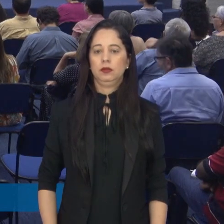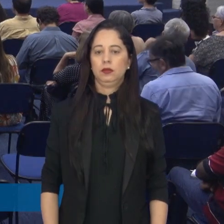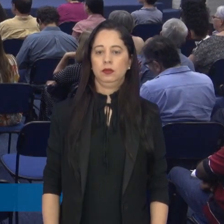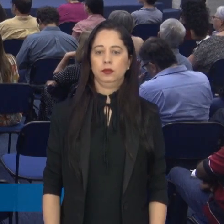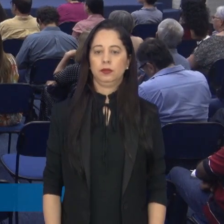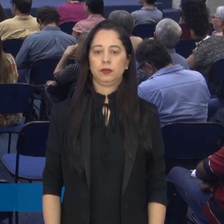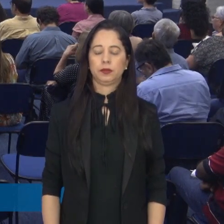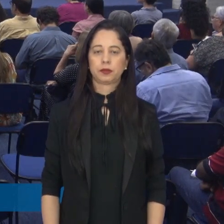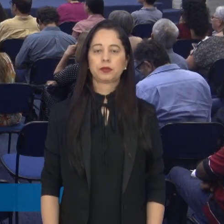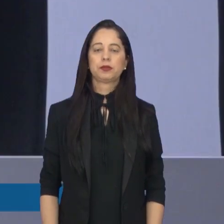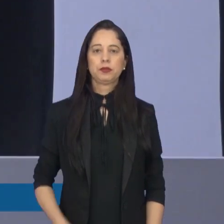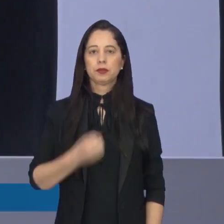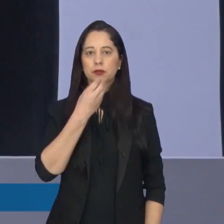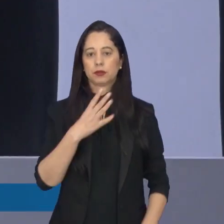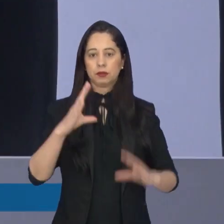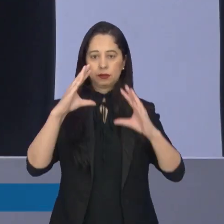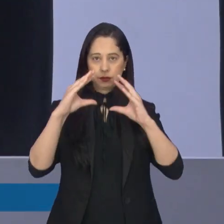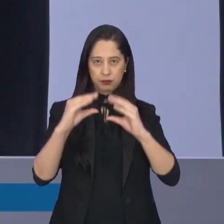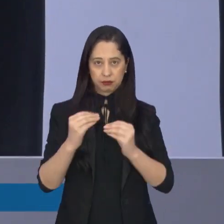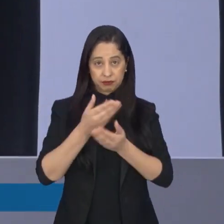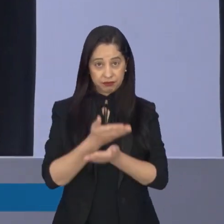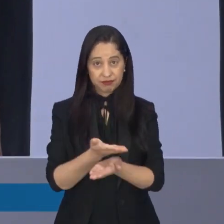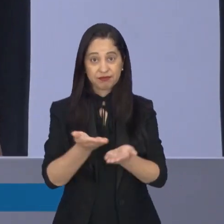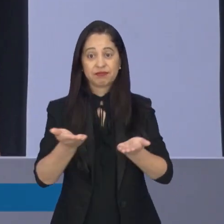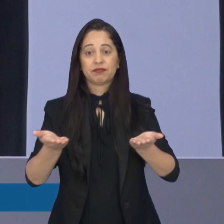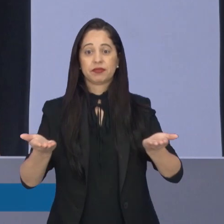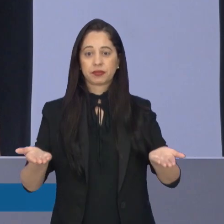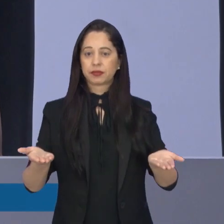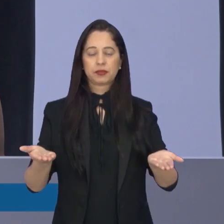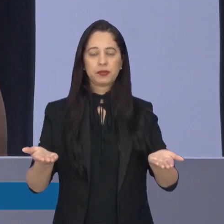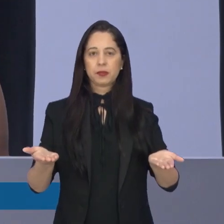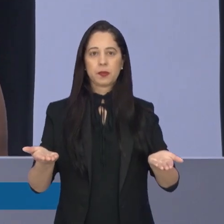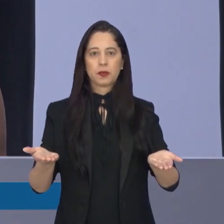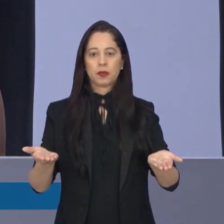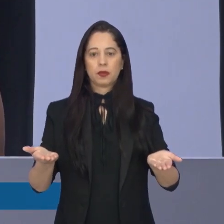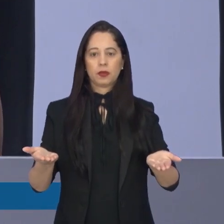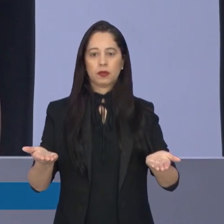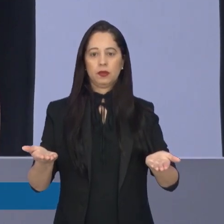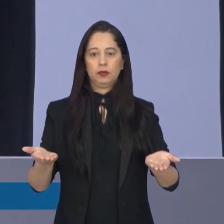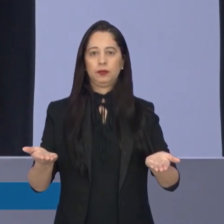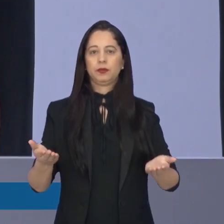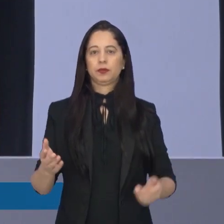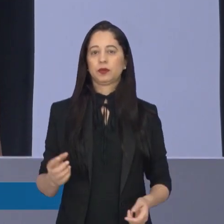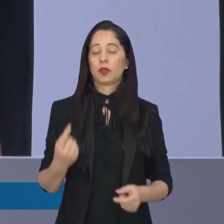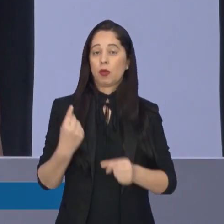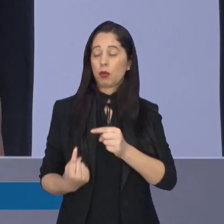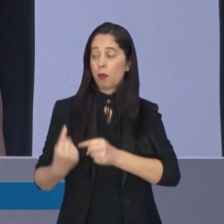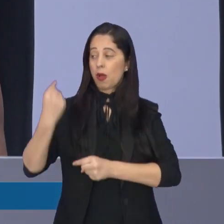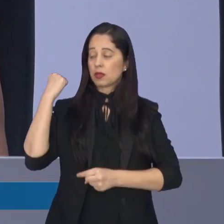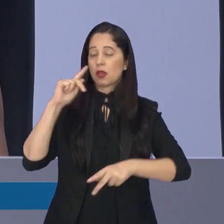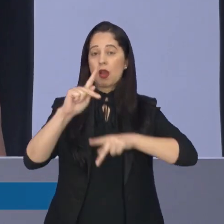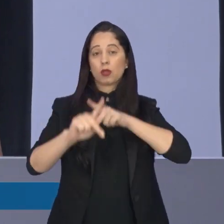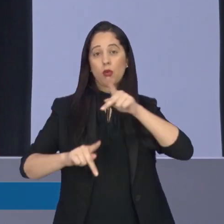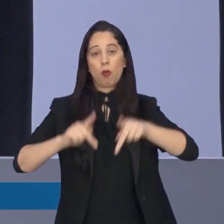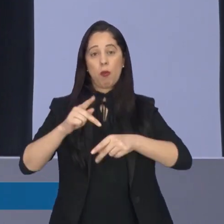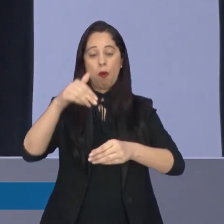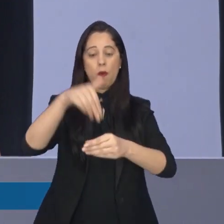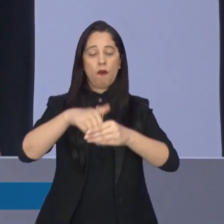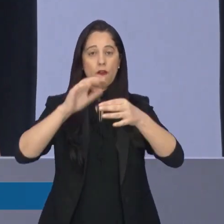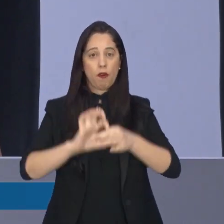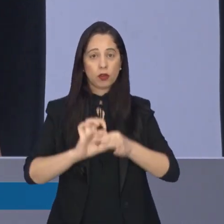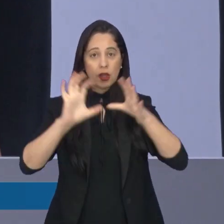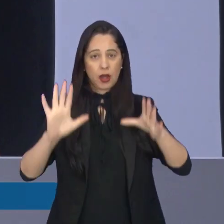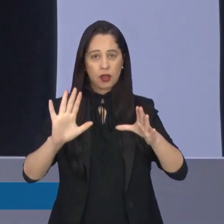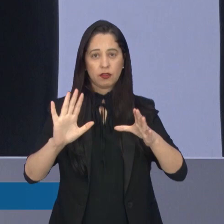Alô, boa noite a todos e a todas. Sob a proteção de Deus e lembrando que